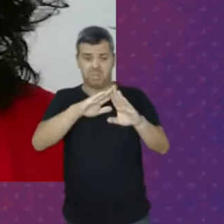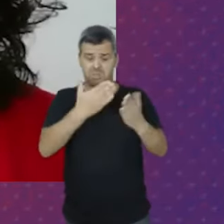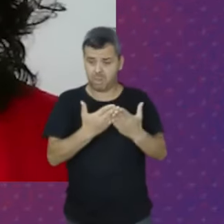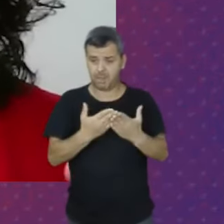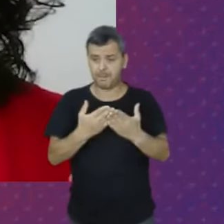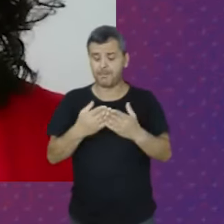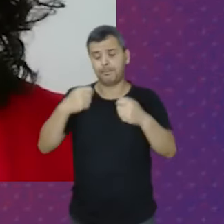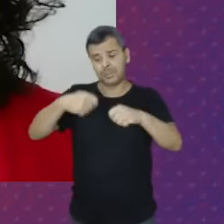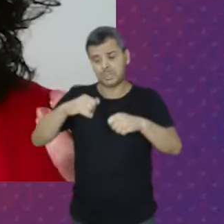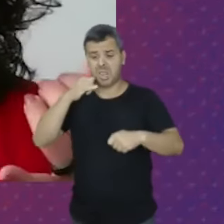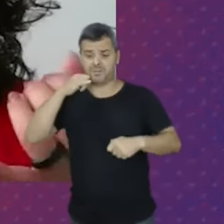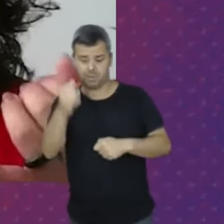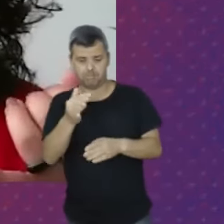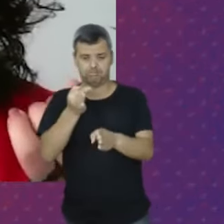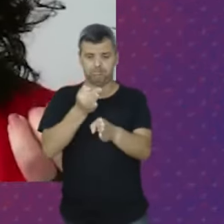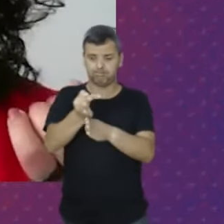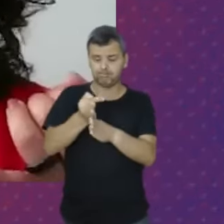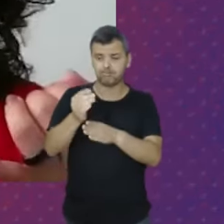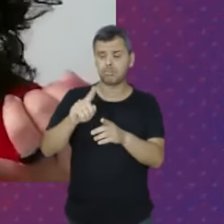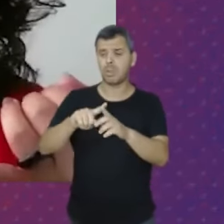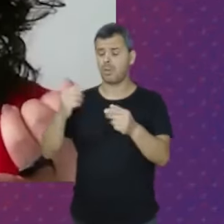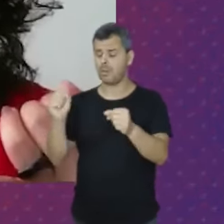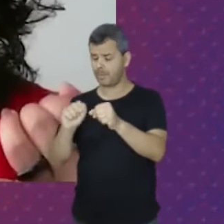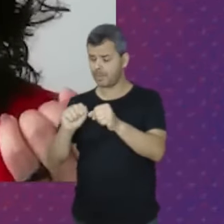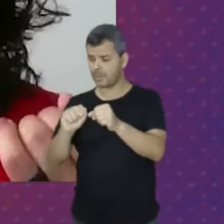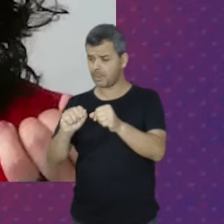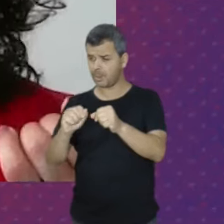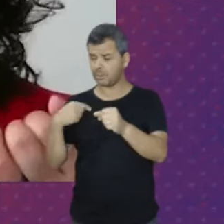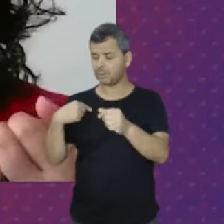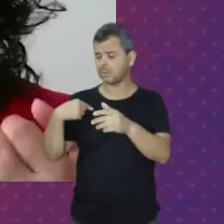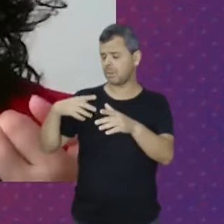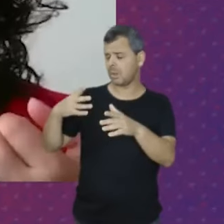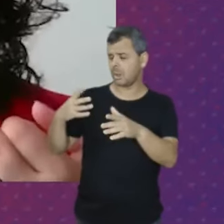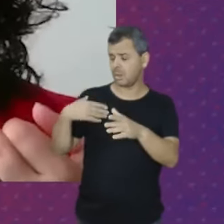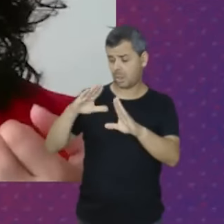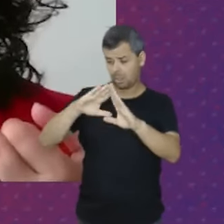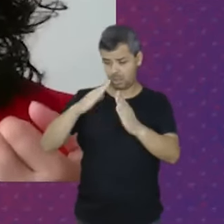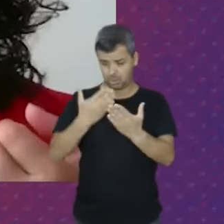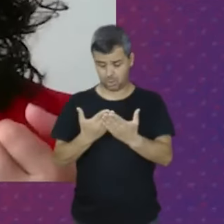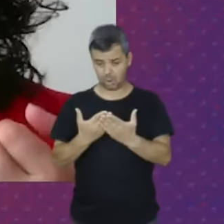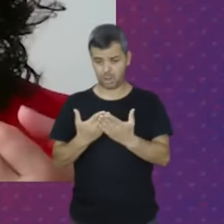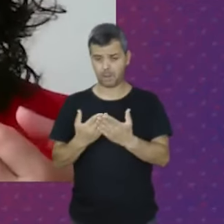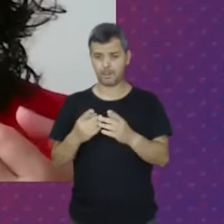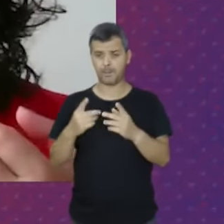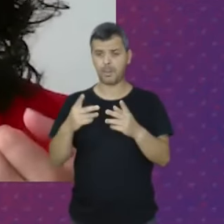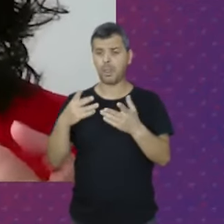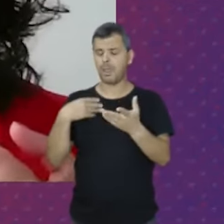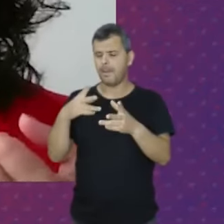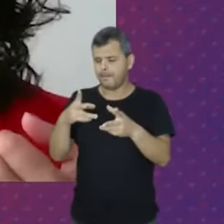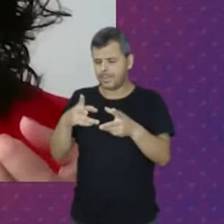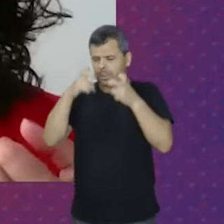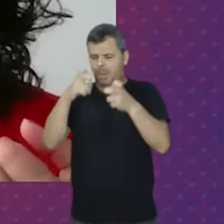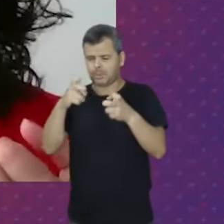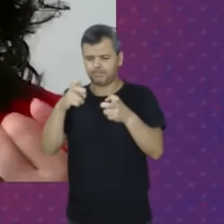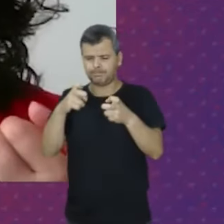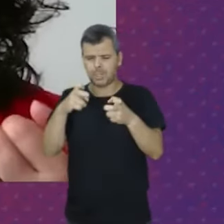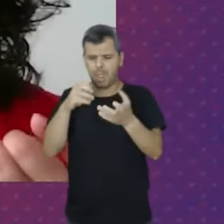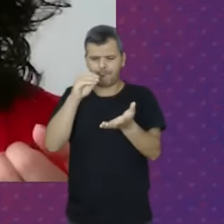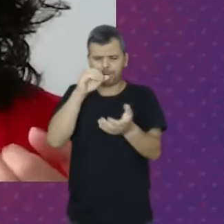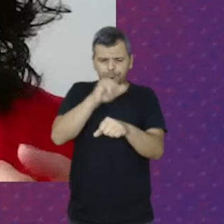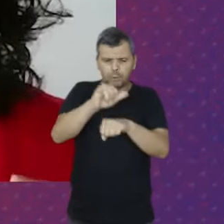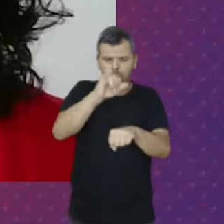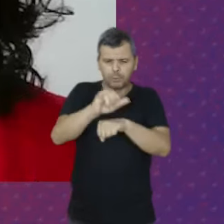Tutelar. Então, na escola, se comunica o excesso de ausências dessa criança,